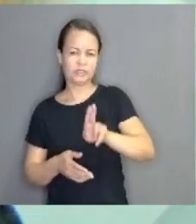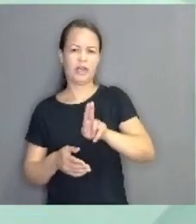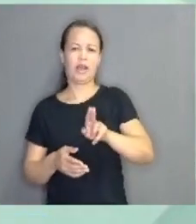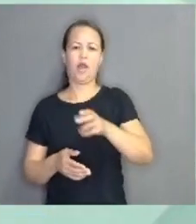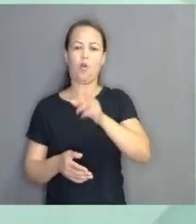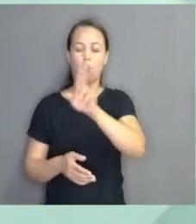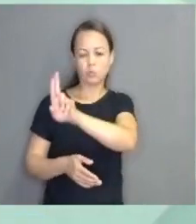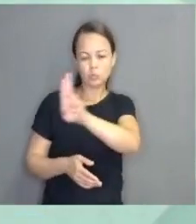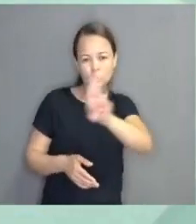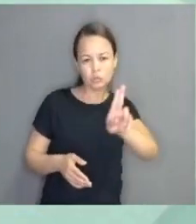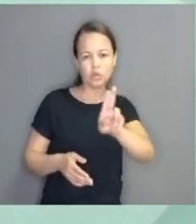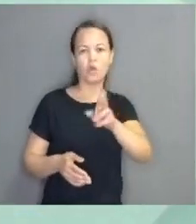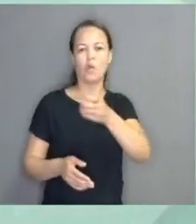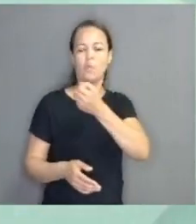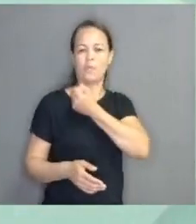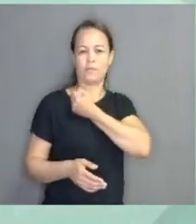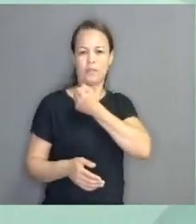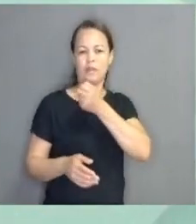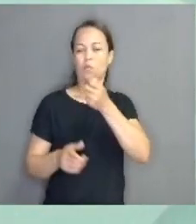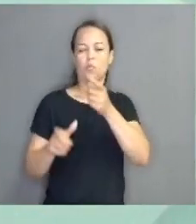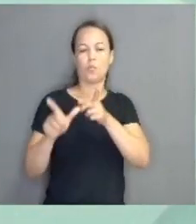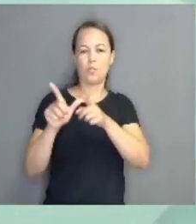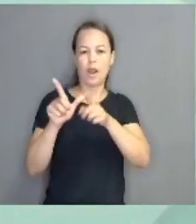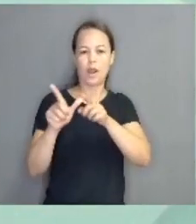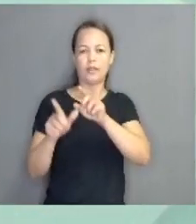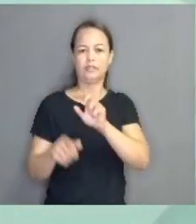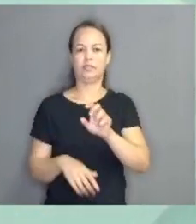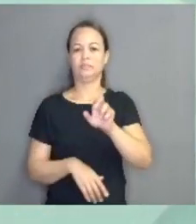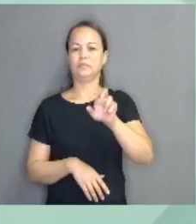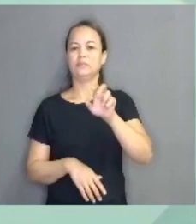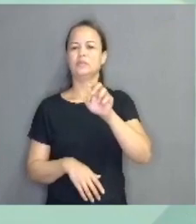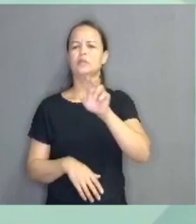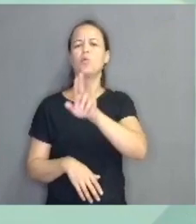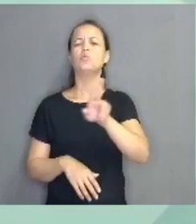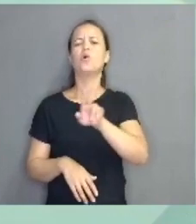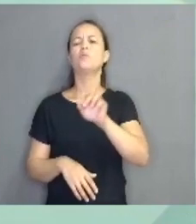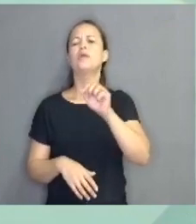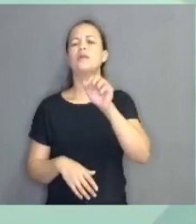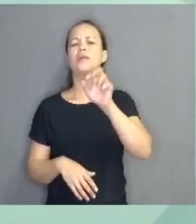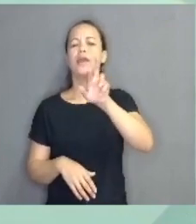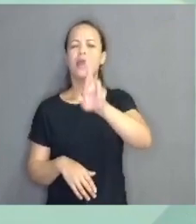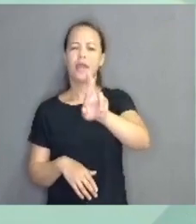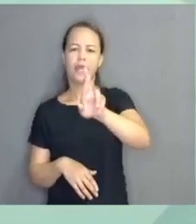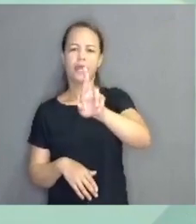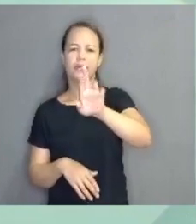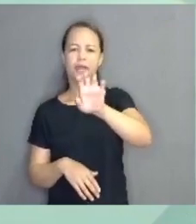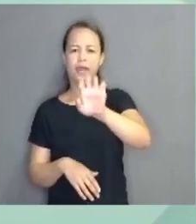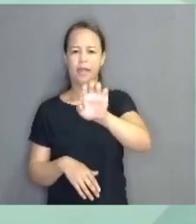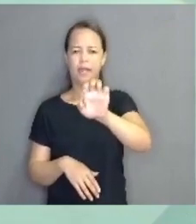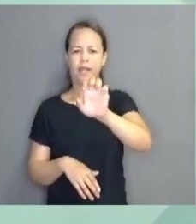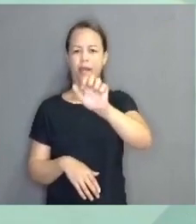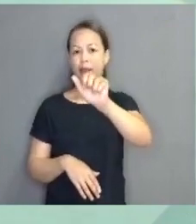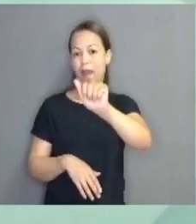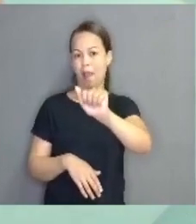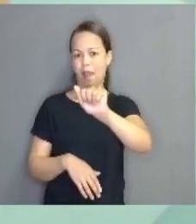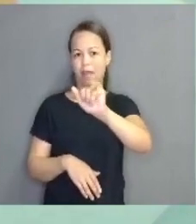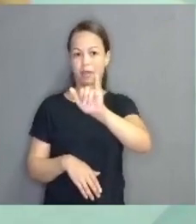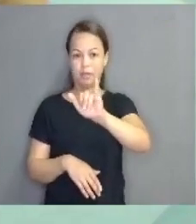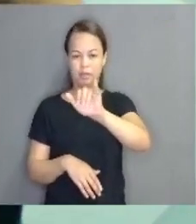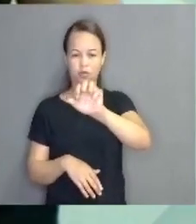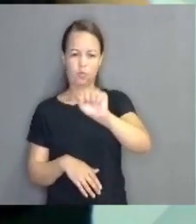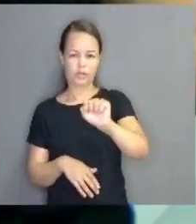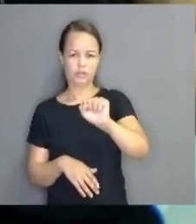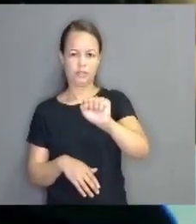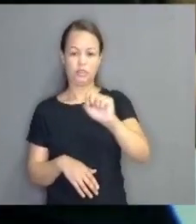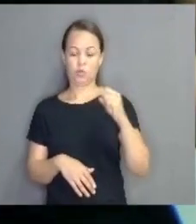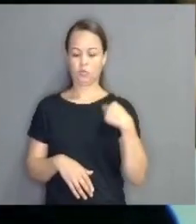ver as letras que formaram o nome reais. Eu tenho o R, o E, o A, o I e o S. Então, no nosso